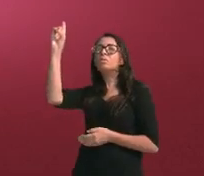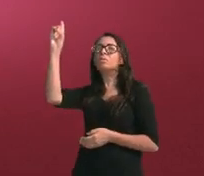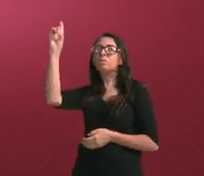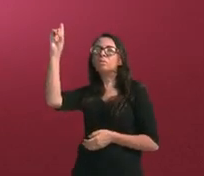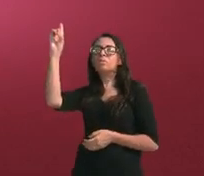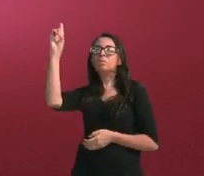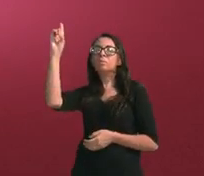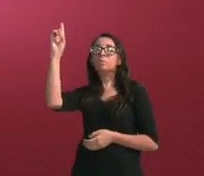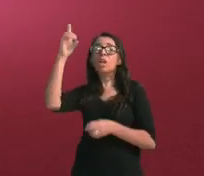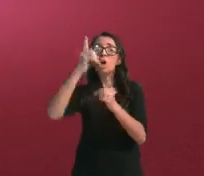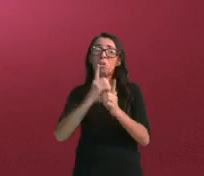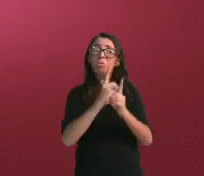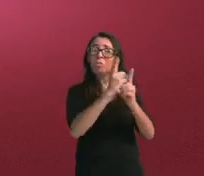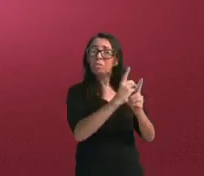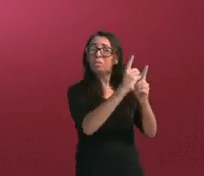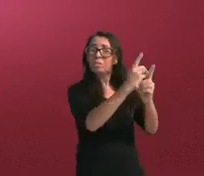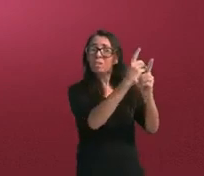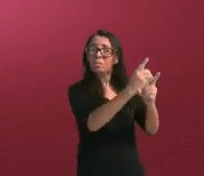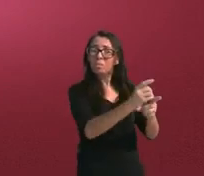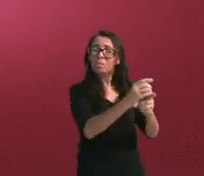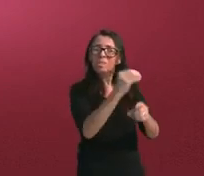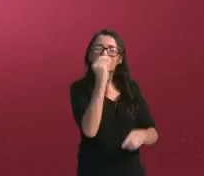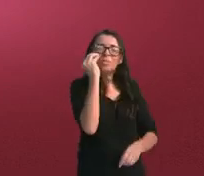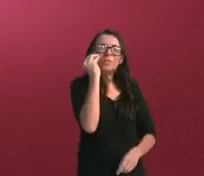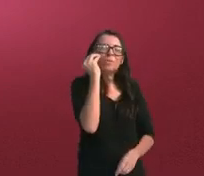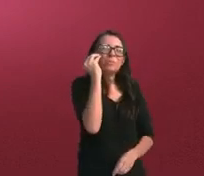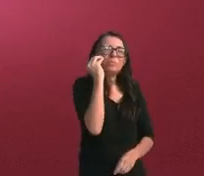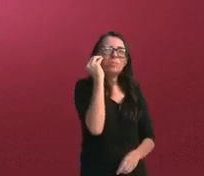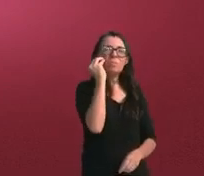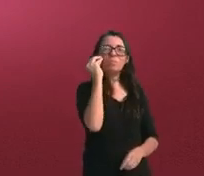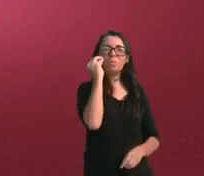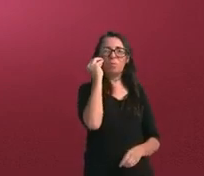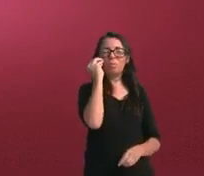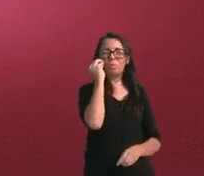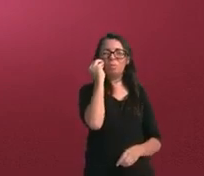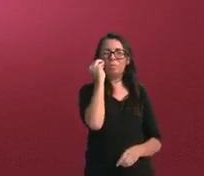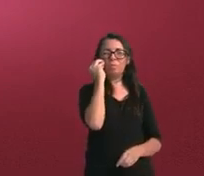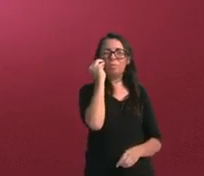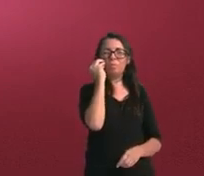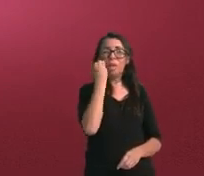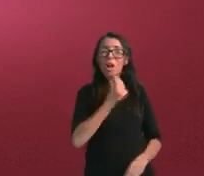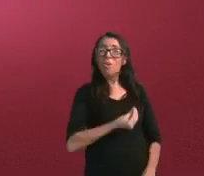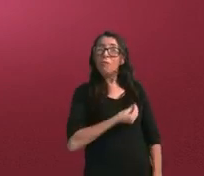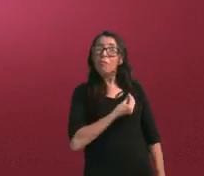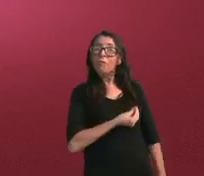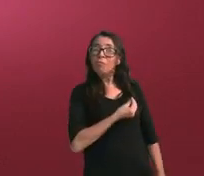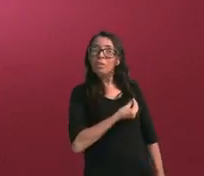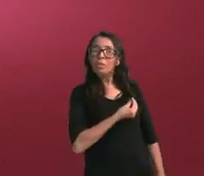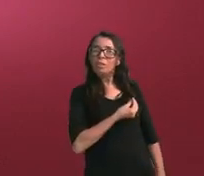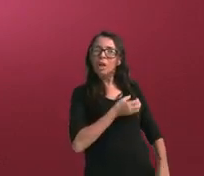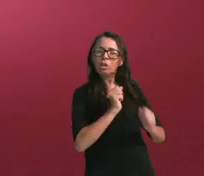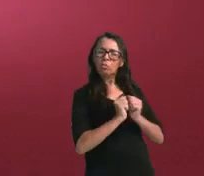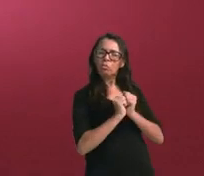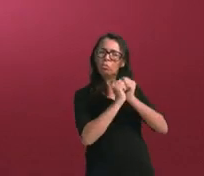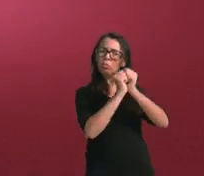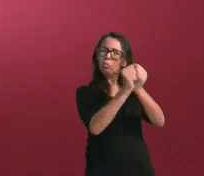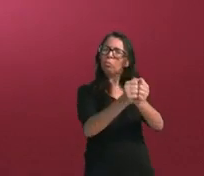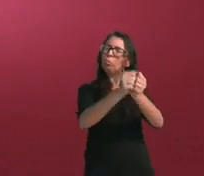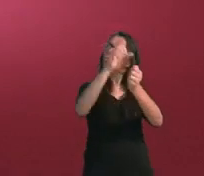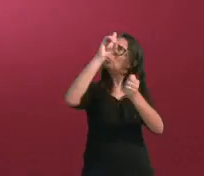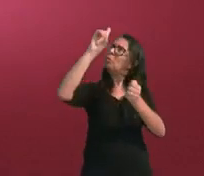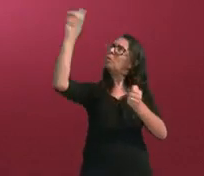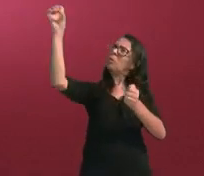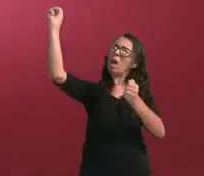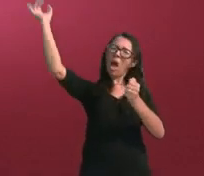verem-no fazer através deles algo que sabiam que só Deus pode